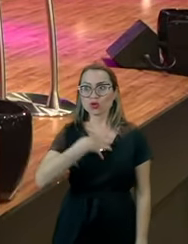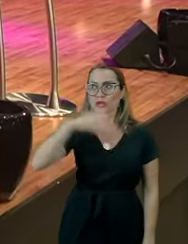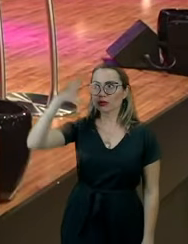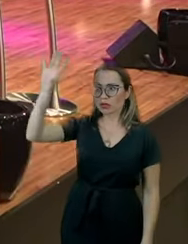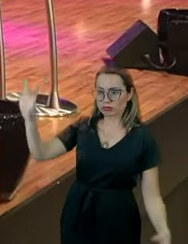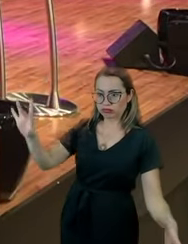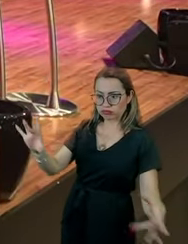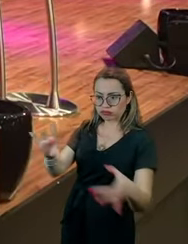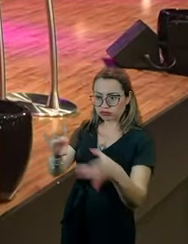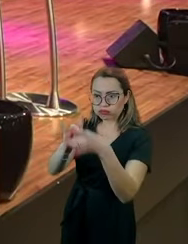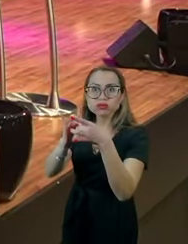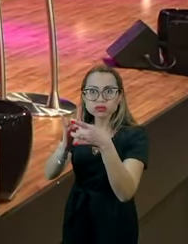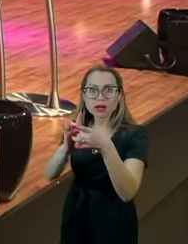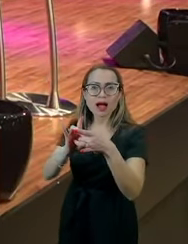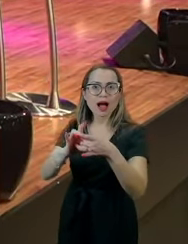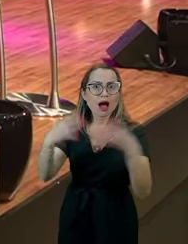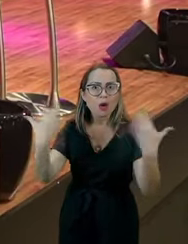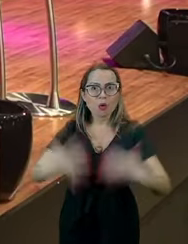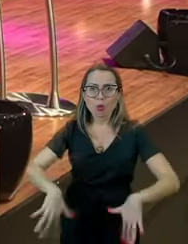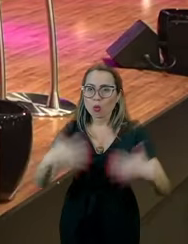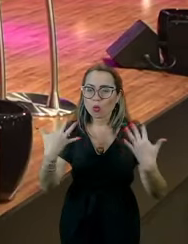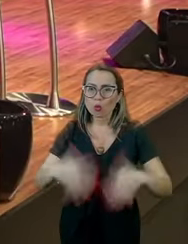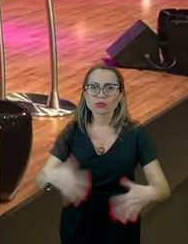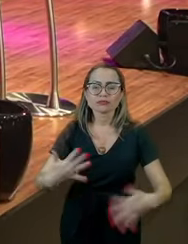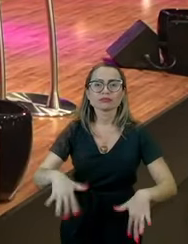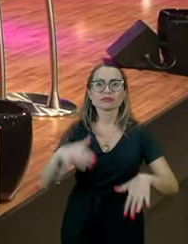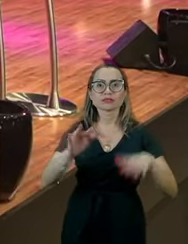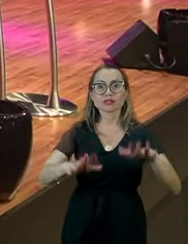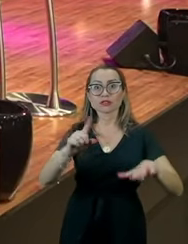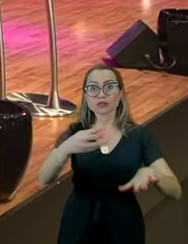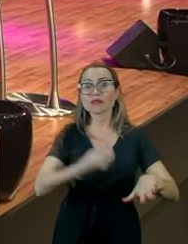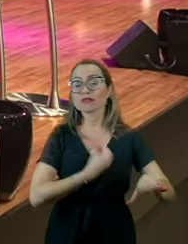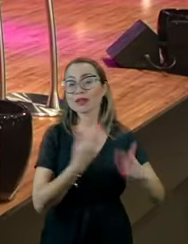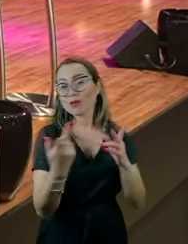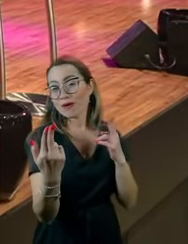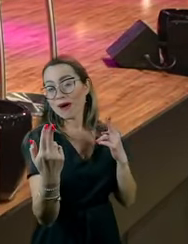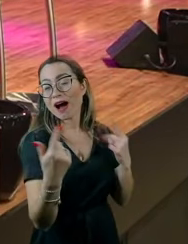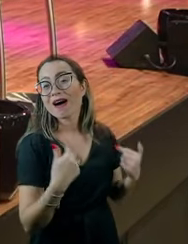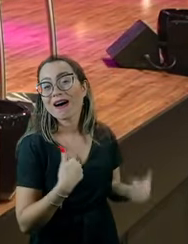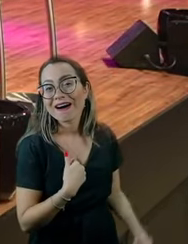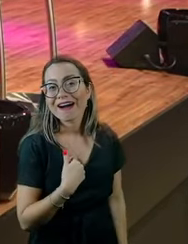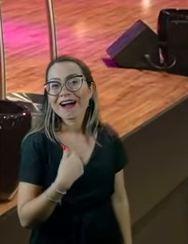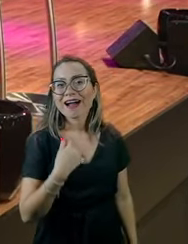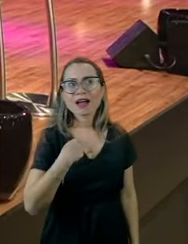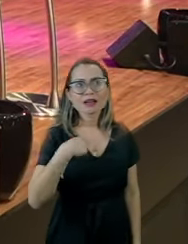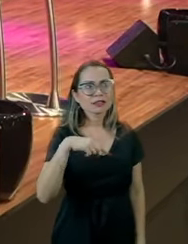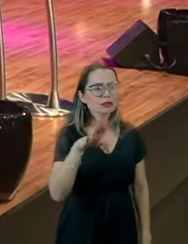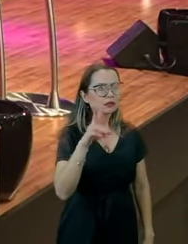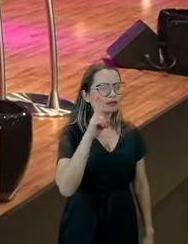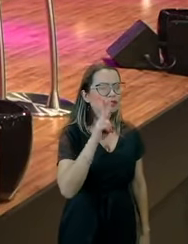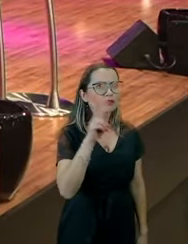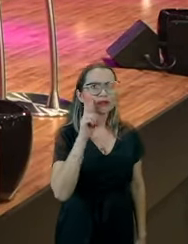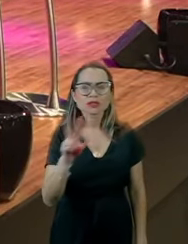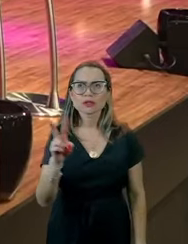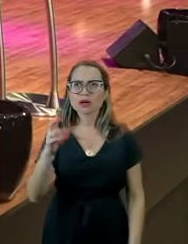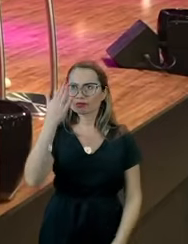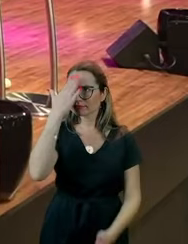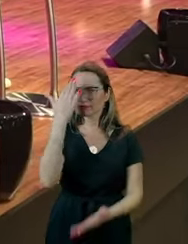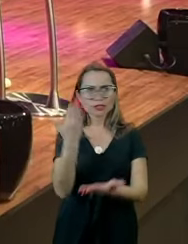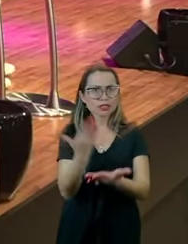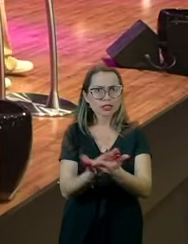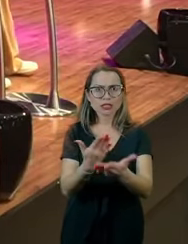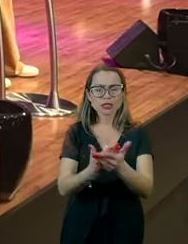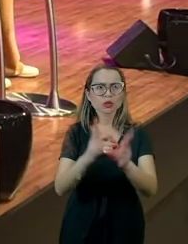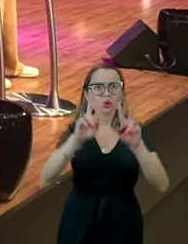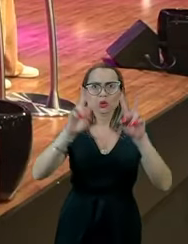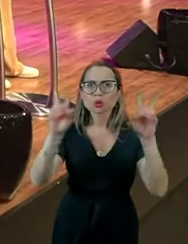E muitas vezes você está vivendo o que eu estou vivendo. Gente, eu escuto isso direto. Não estou acreditando nesse texto que você acabou de